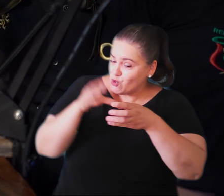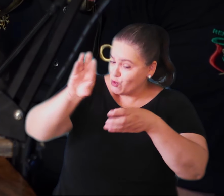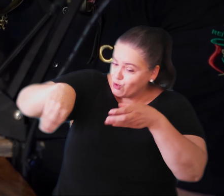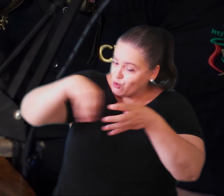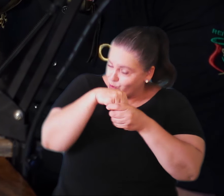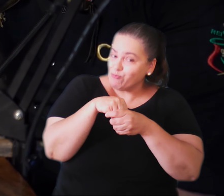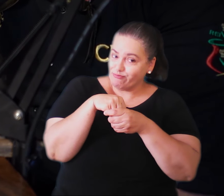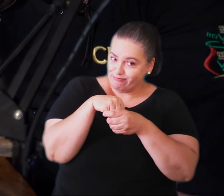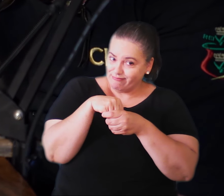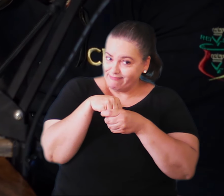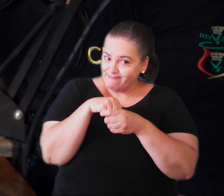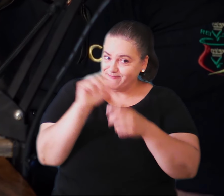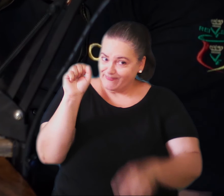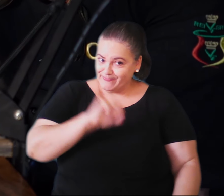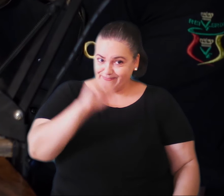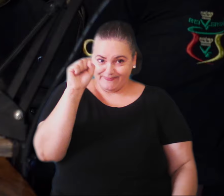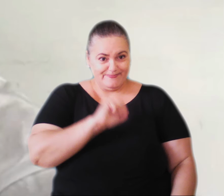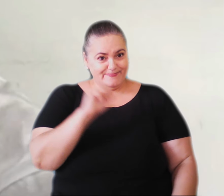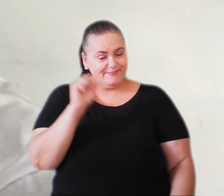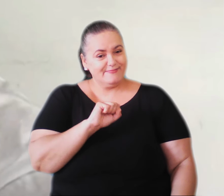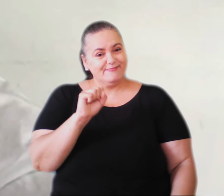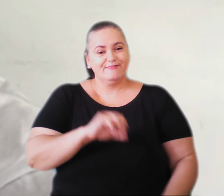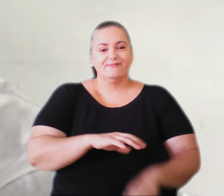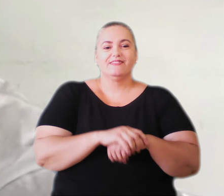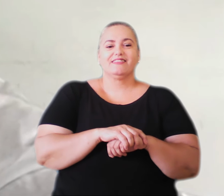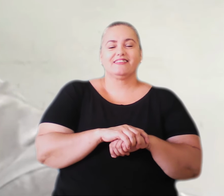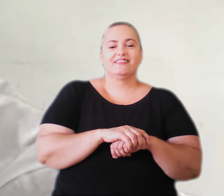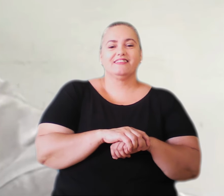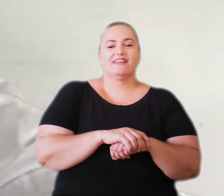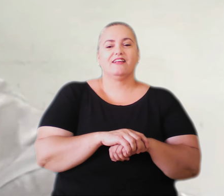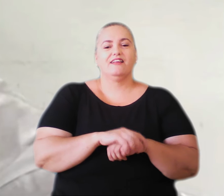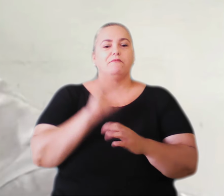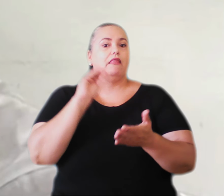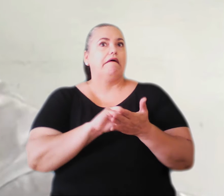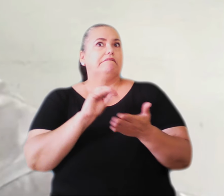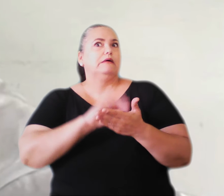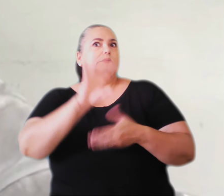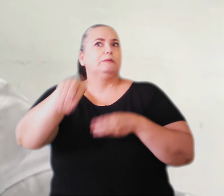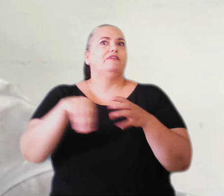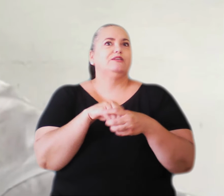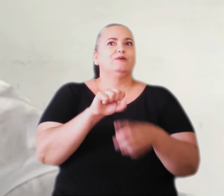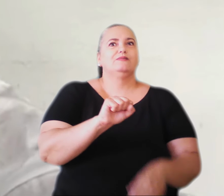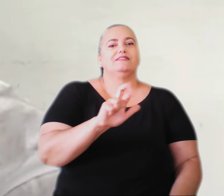Tava fazendo um teste, rapaz. Primeira mão. Talento não te falta para integrar os Serranos.